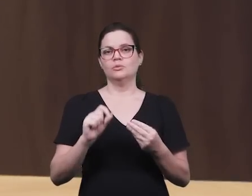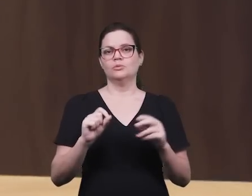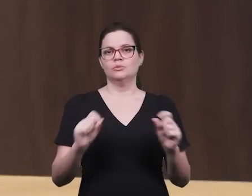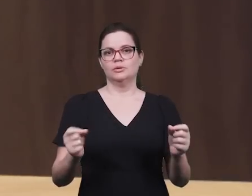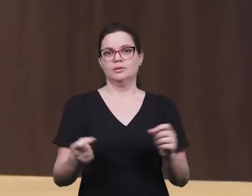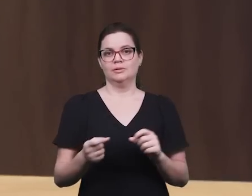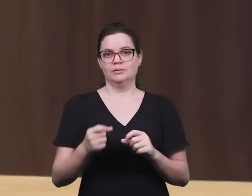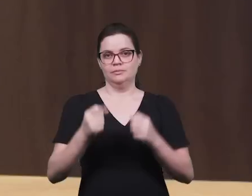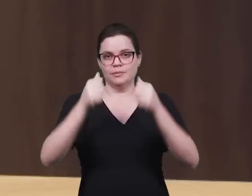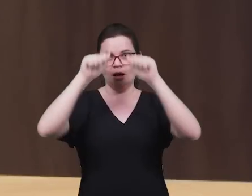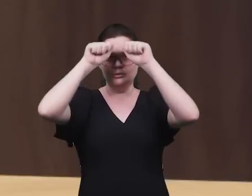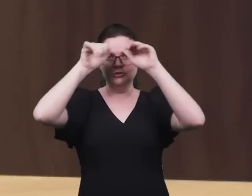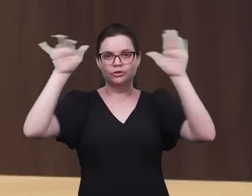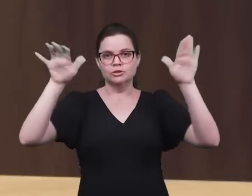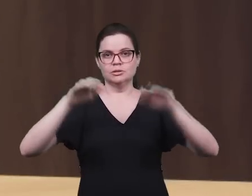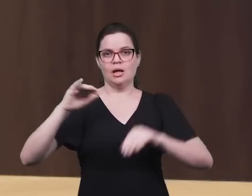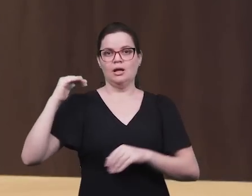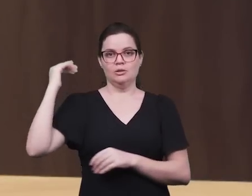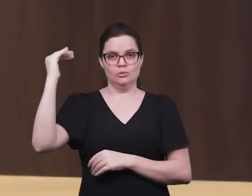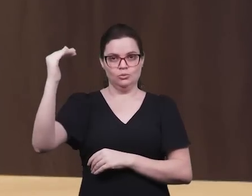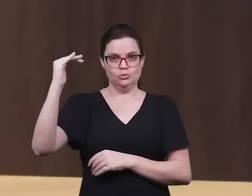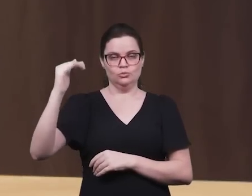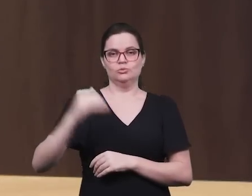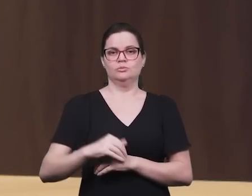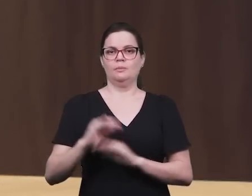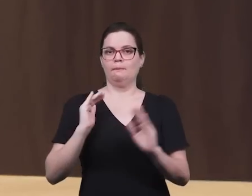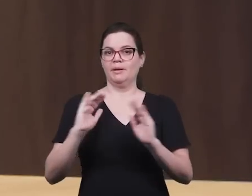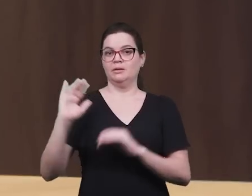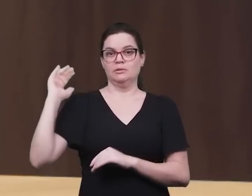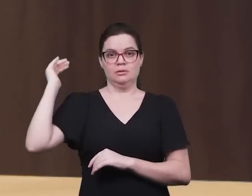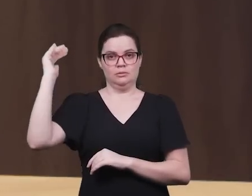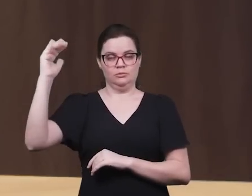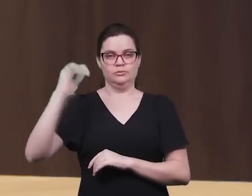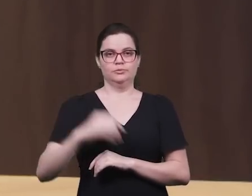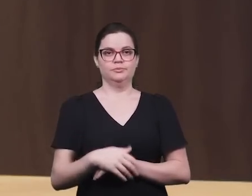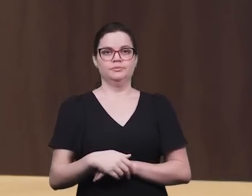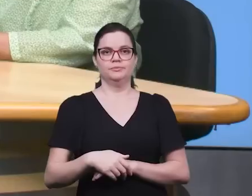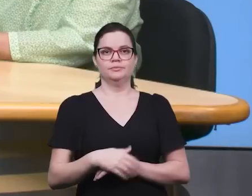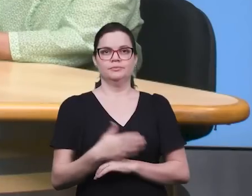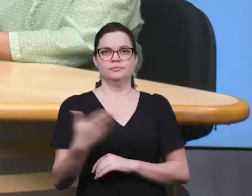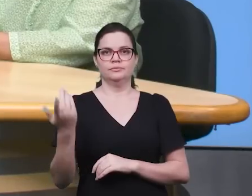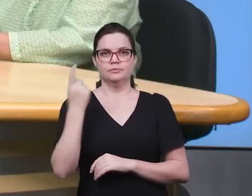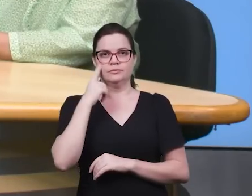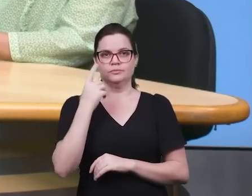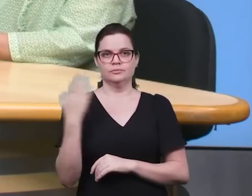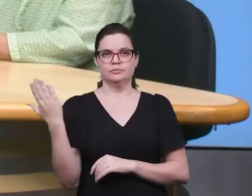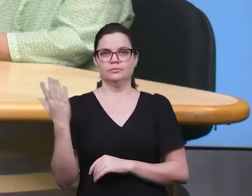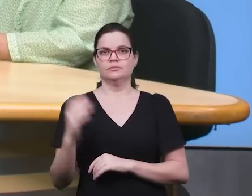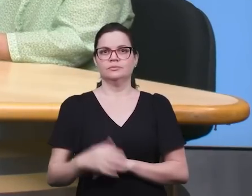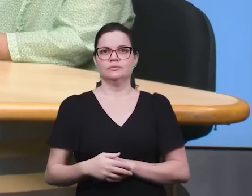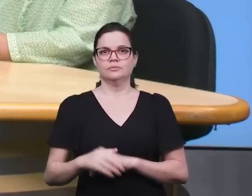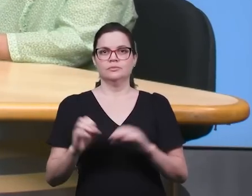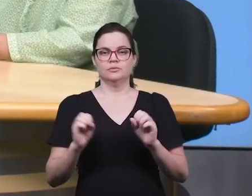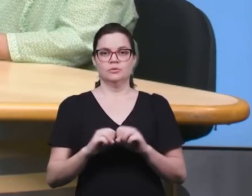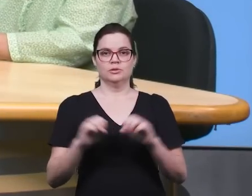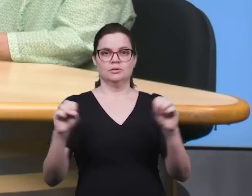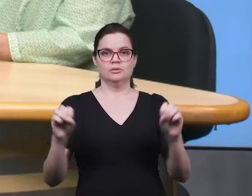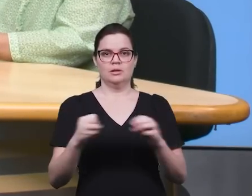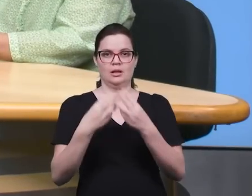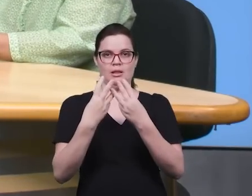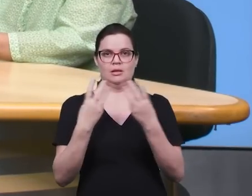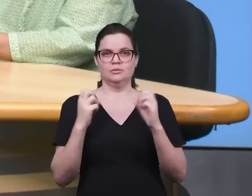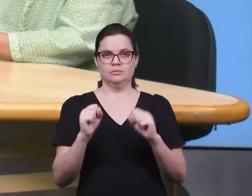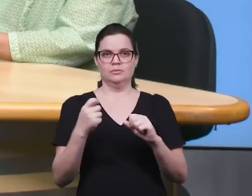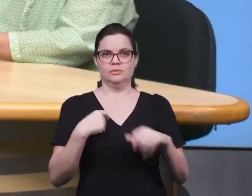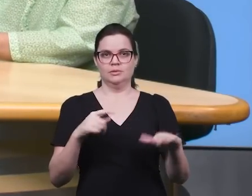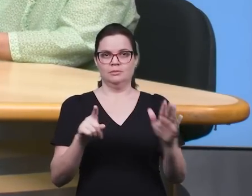isso, o autismo na fase adulta, né? E nós vamos ter aqui apresentando aqui no nosso slide. Podemos já